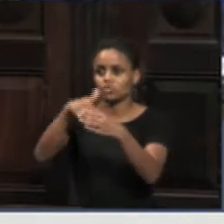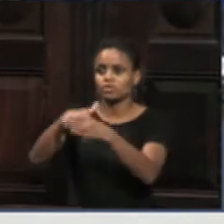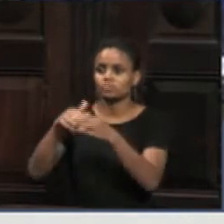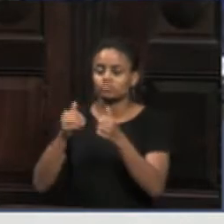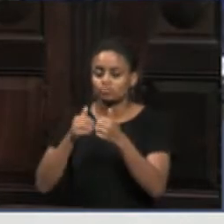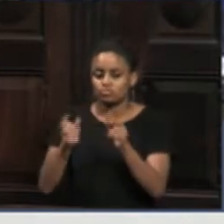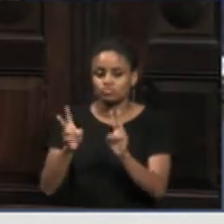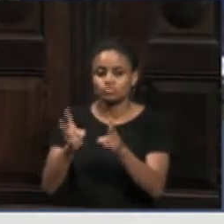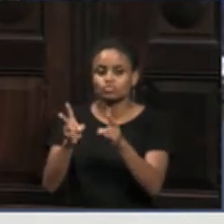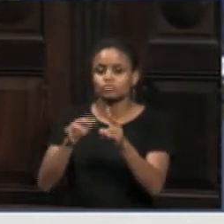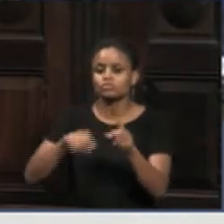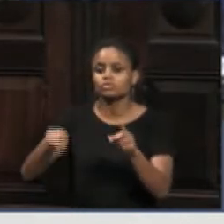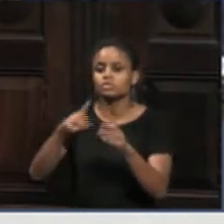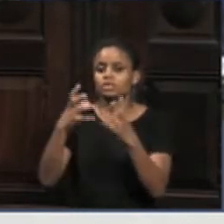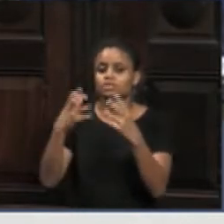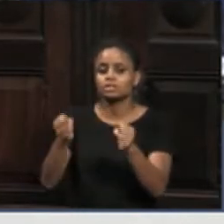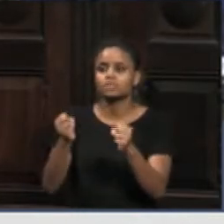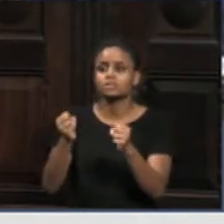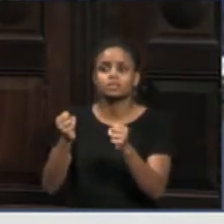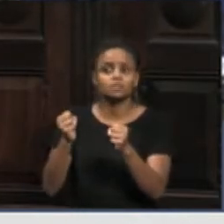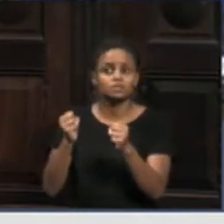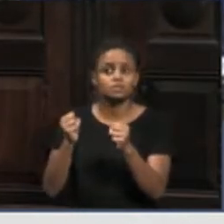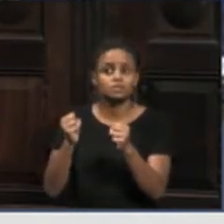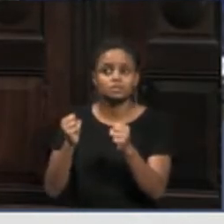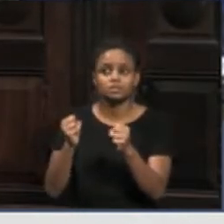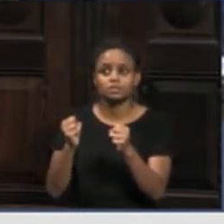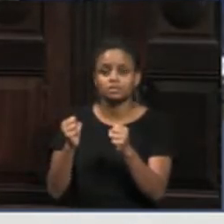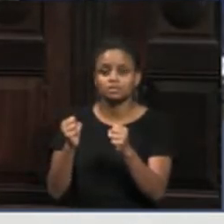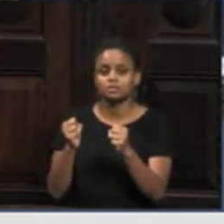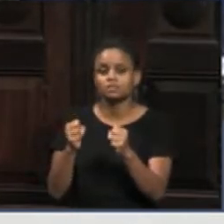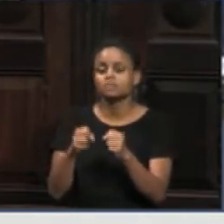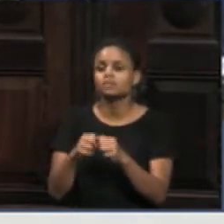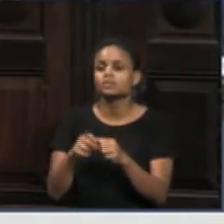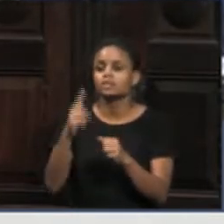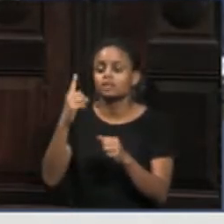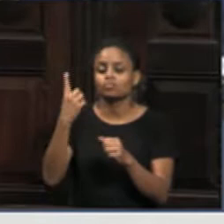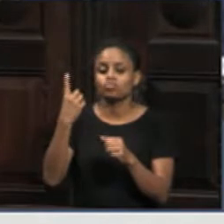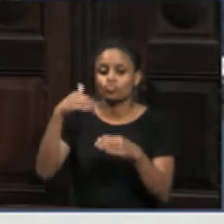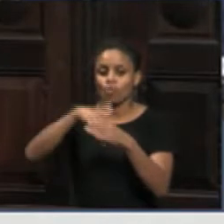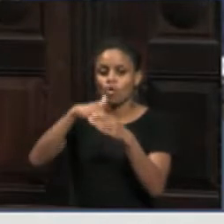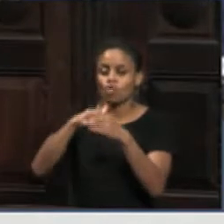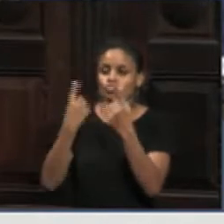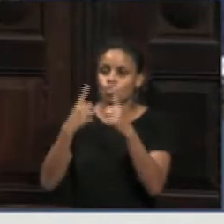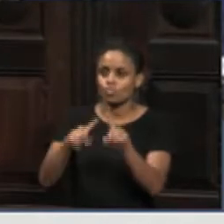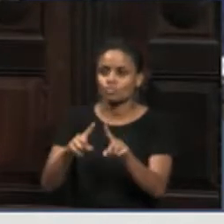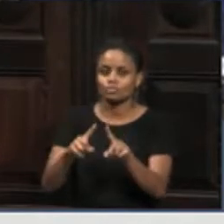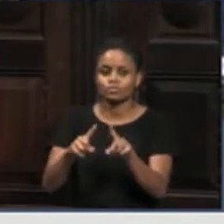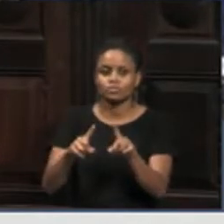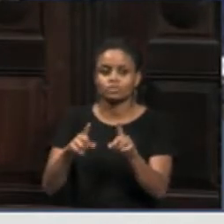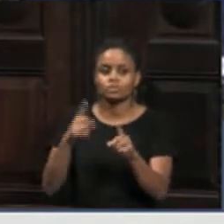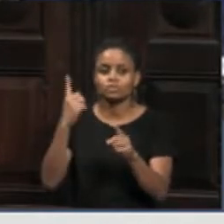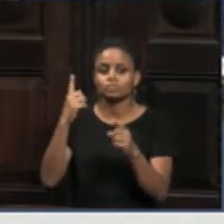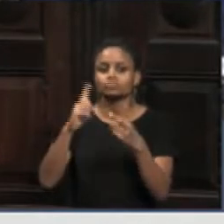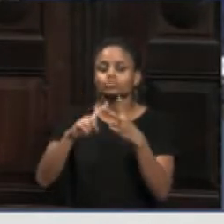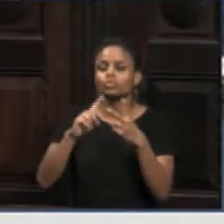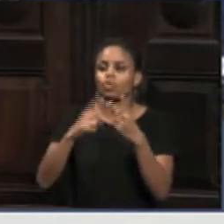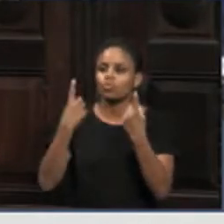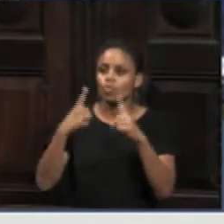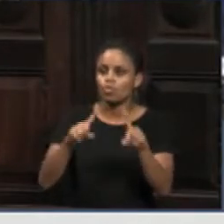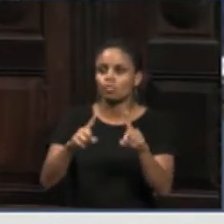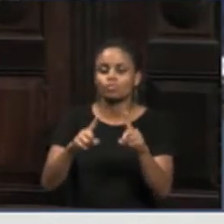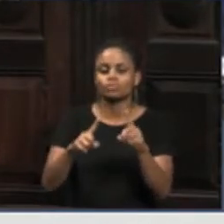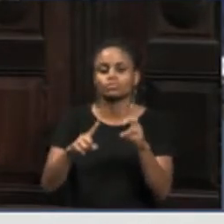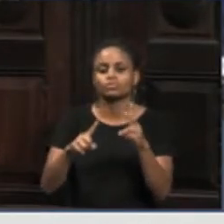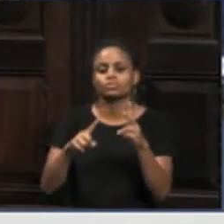comissão, aprovado, vai à publicação, com voto contrário dos deputados Flávio Serafini, o